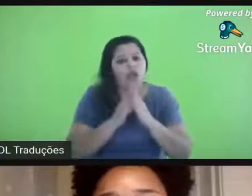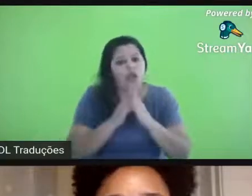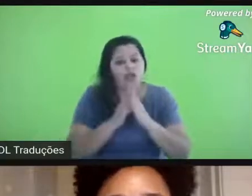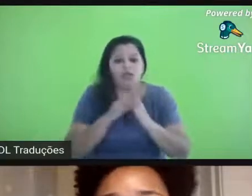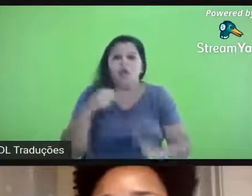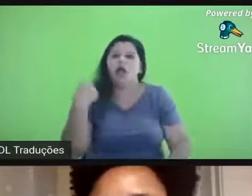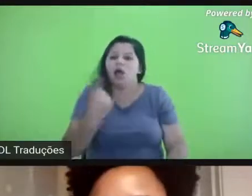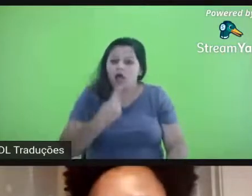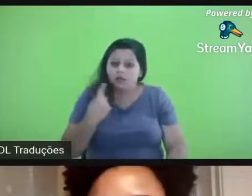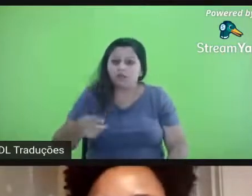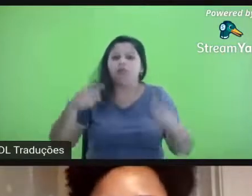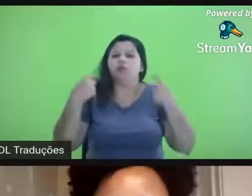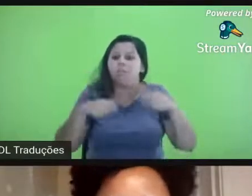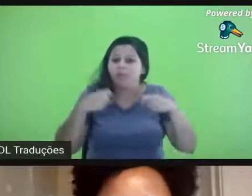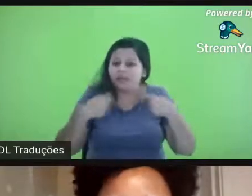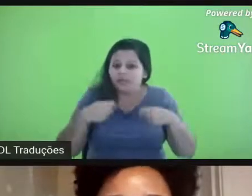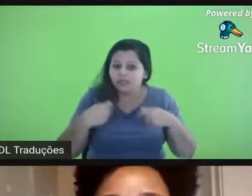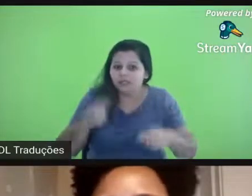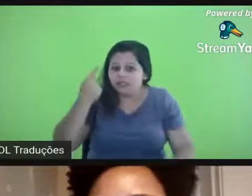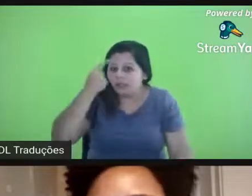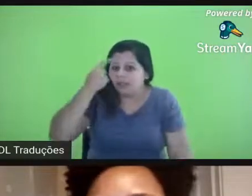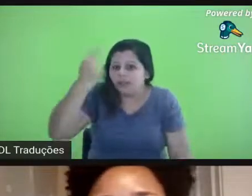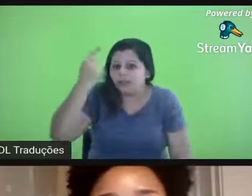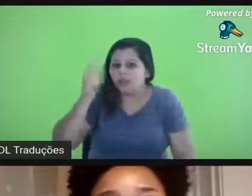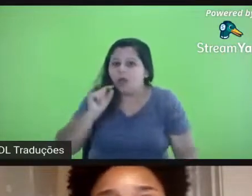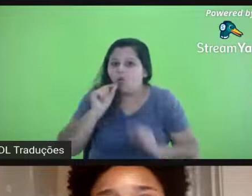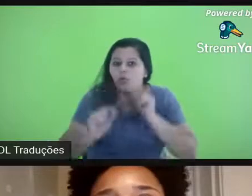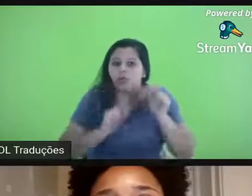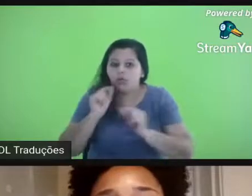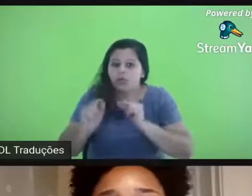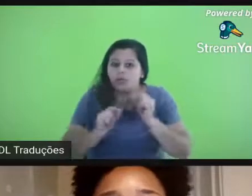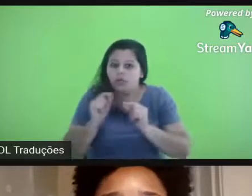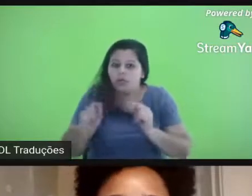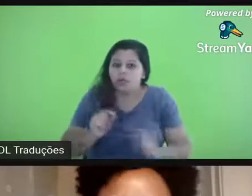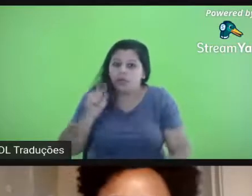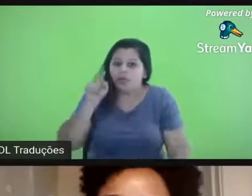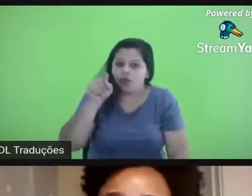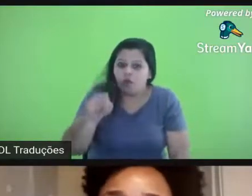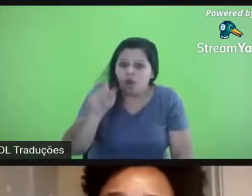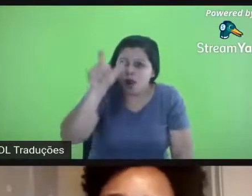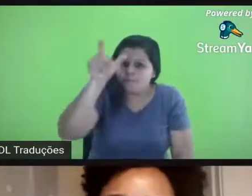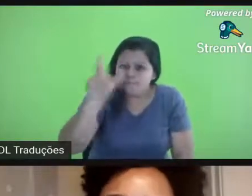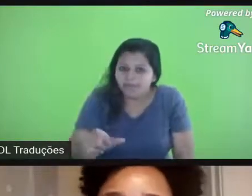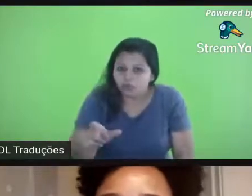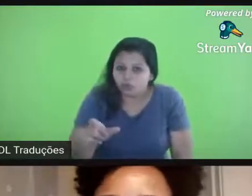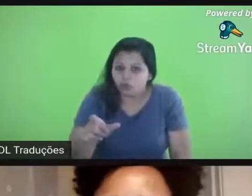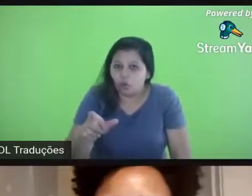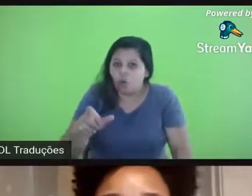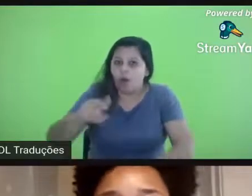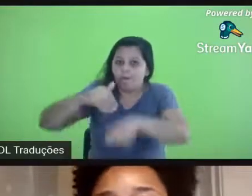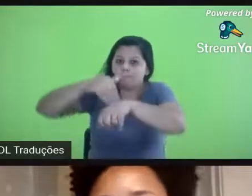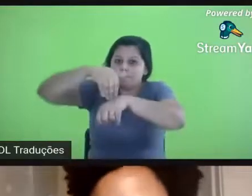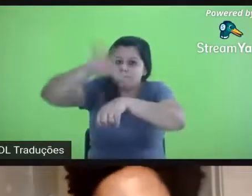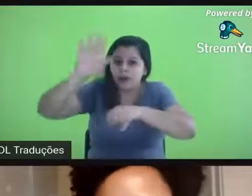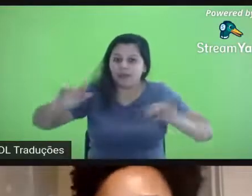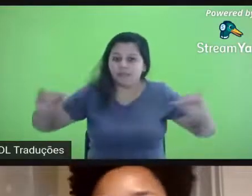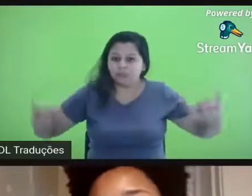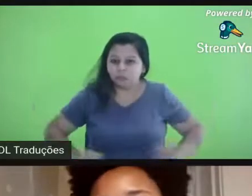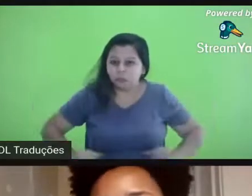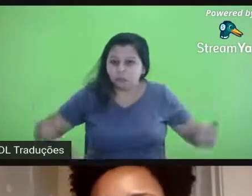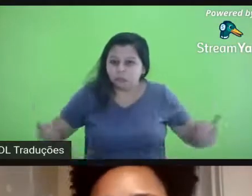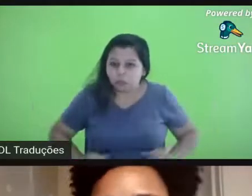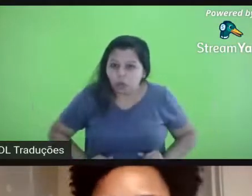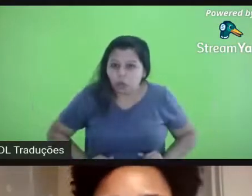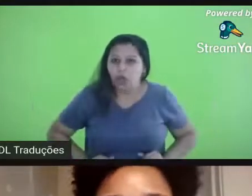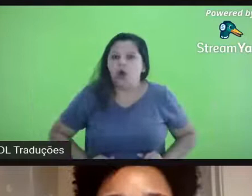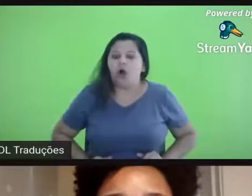nessa engrenagem, o braço que mais tem sido afetado e morto durante